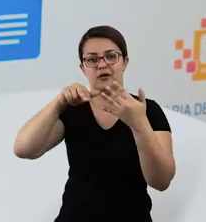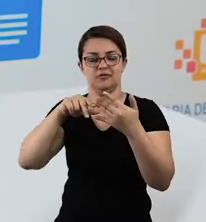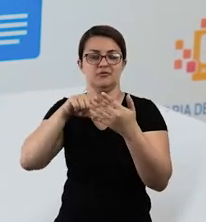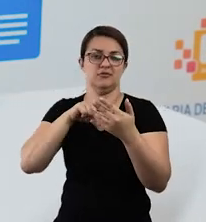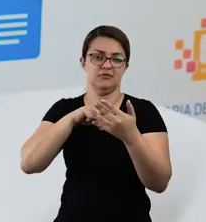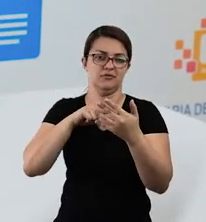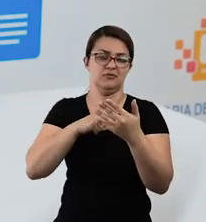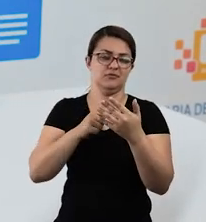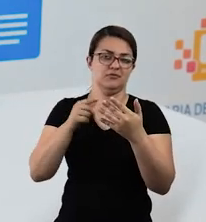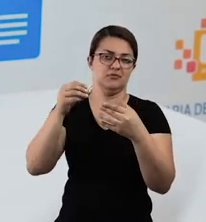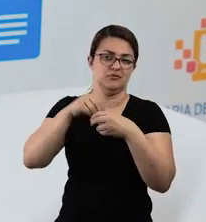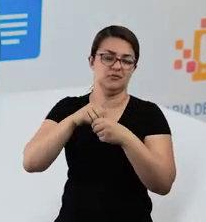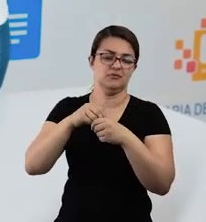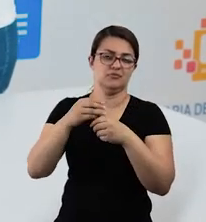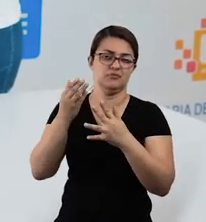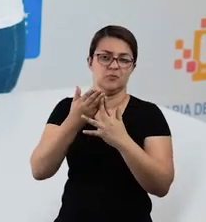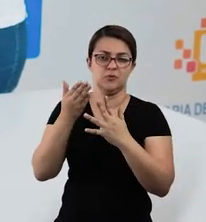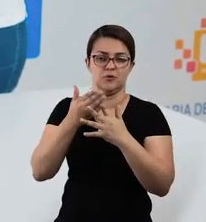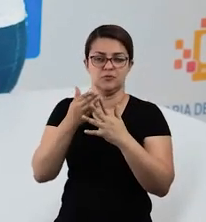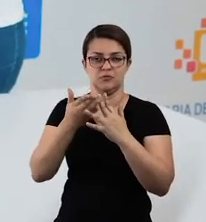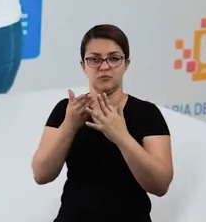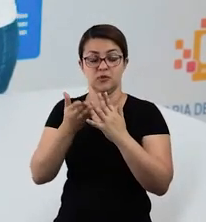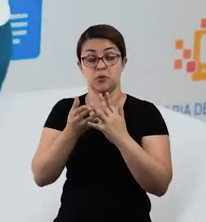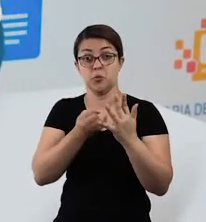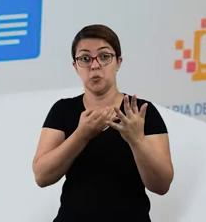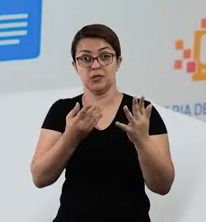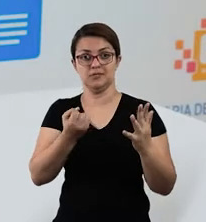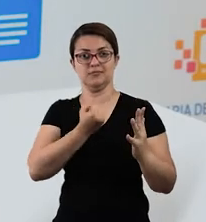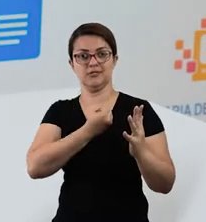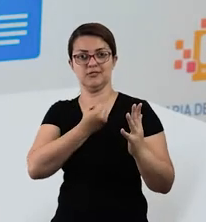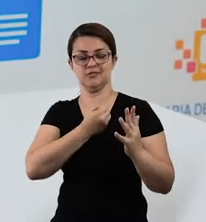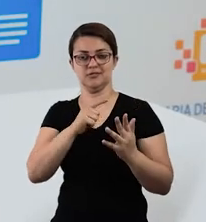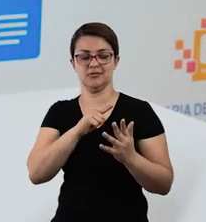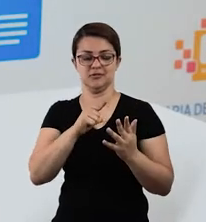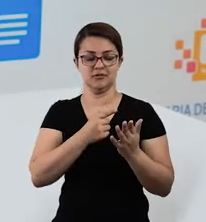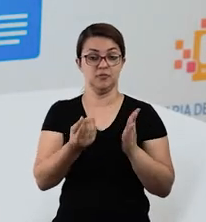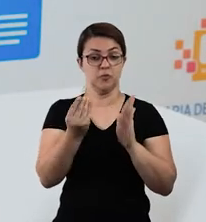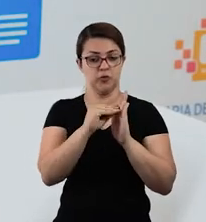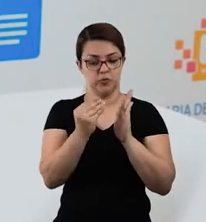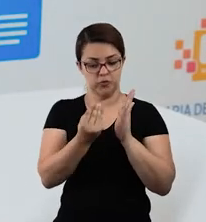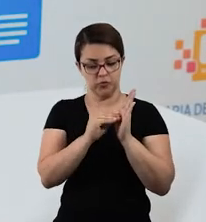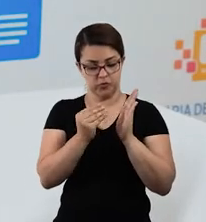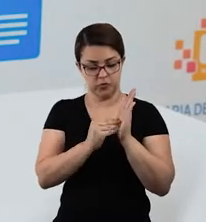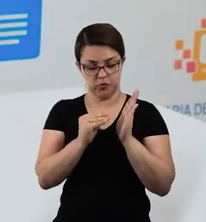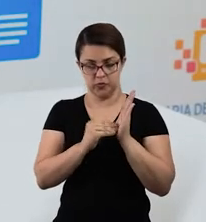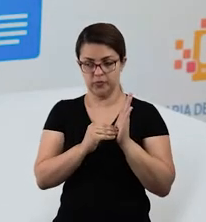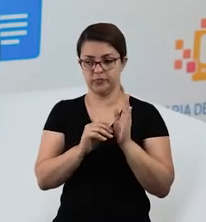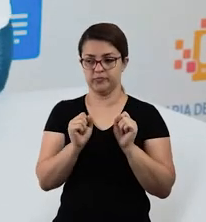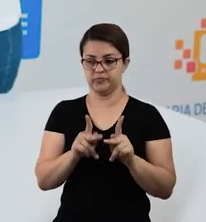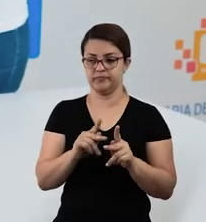vários outros, tá? E a quantidade de páginas. Então você preenche lá bonitinho, tá bom?